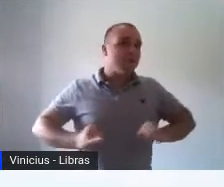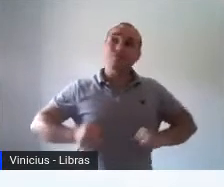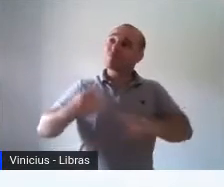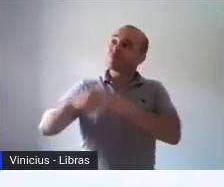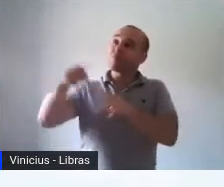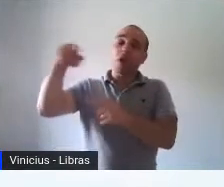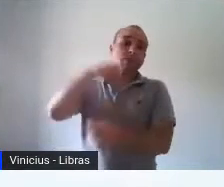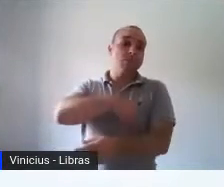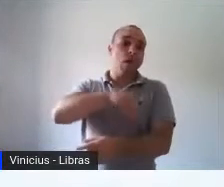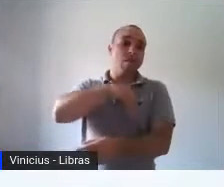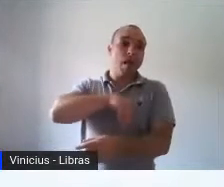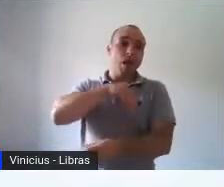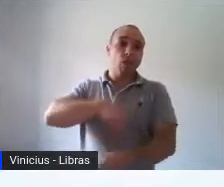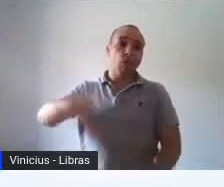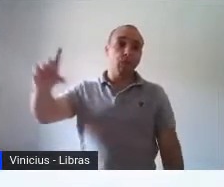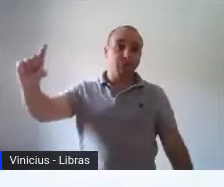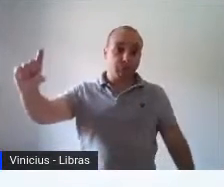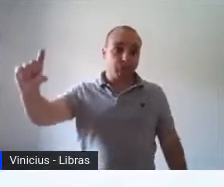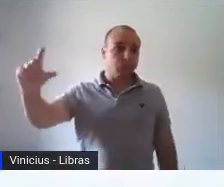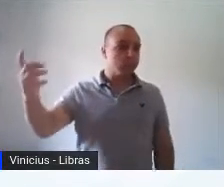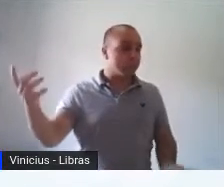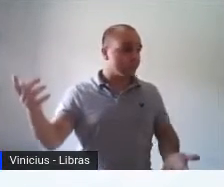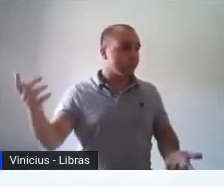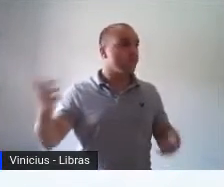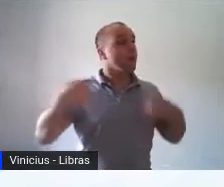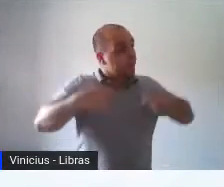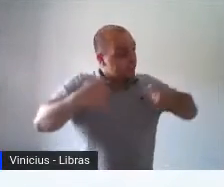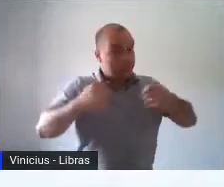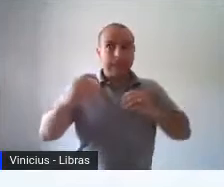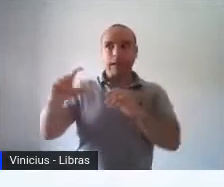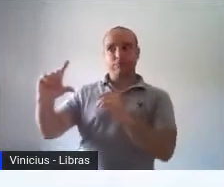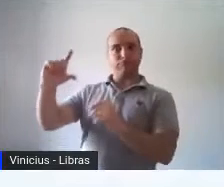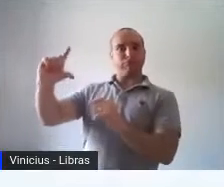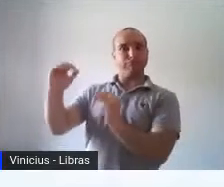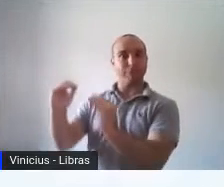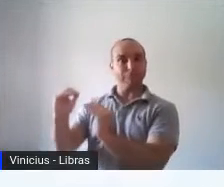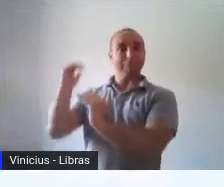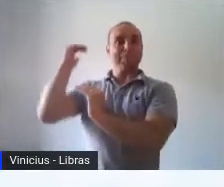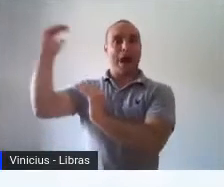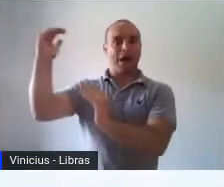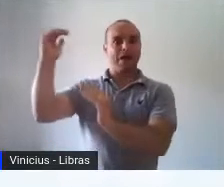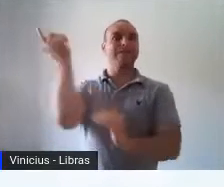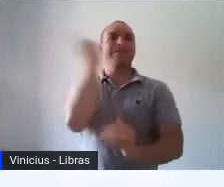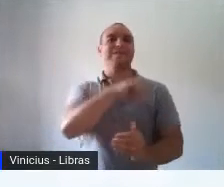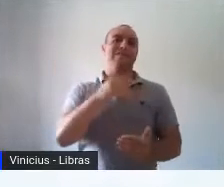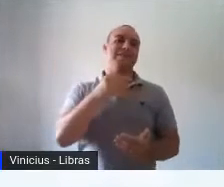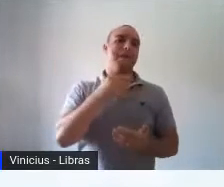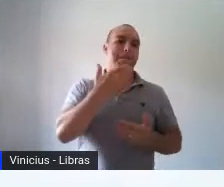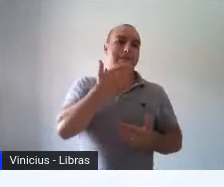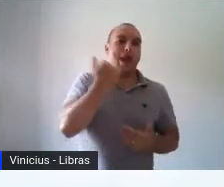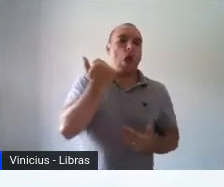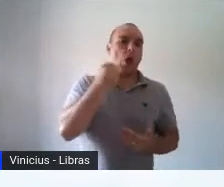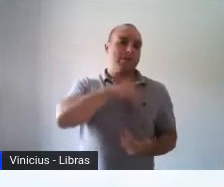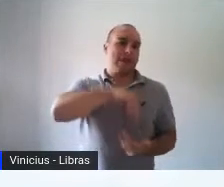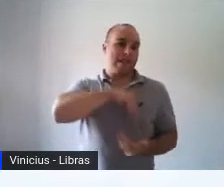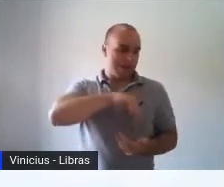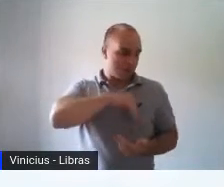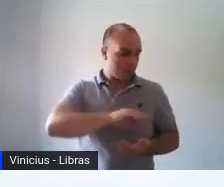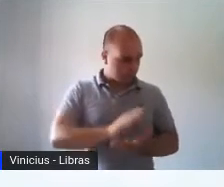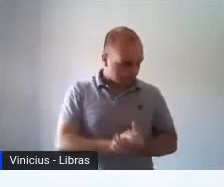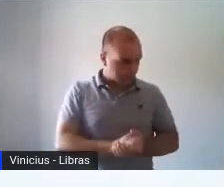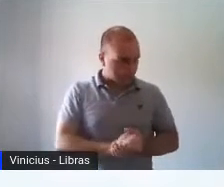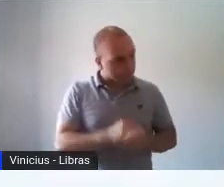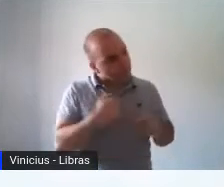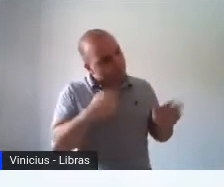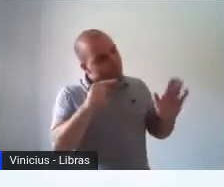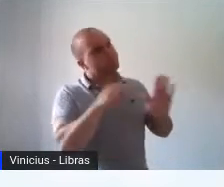né, dos seus ganhos anuais, né? O aumento dele geralmente é estabelecido pelo valor do mínimo determinado pelo governo. De